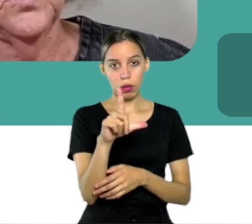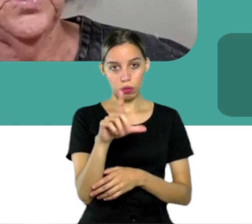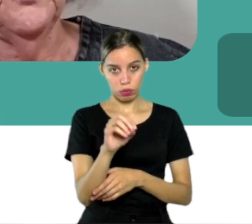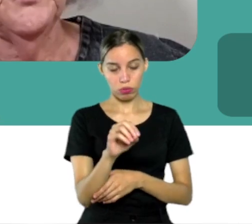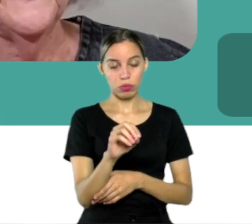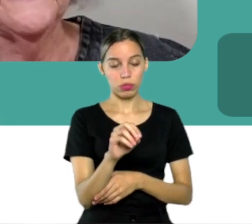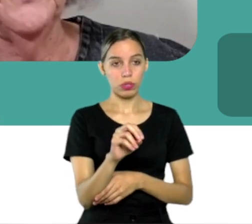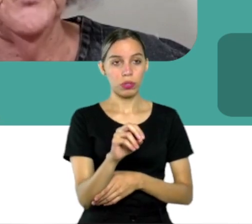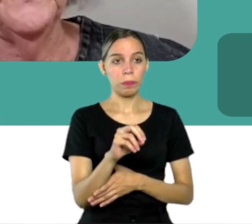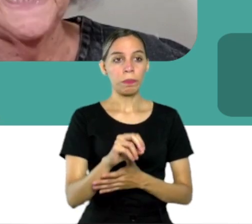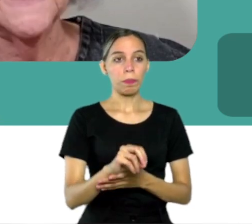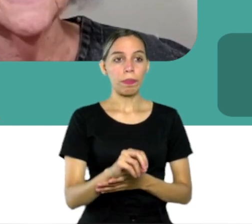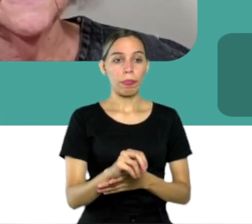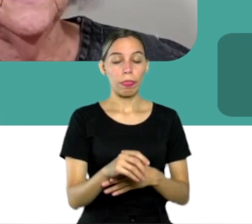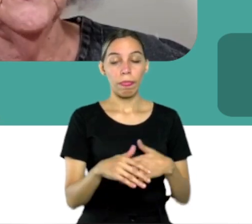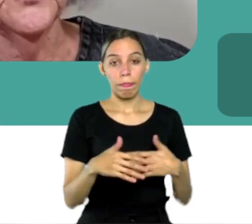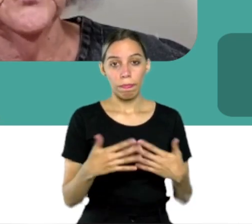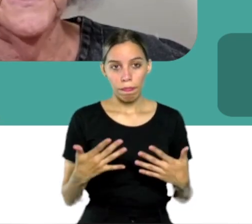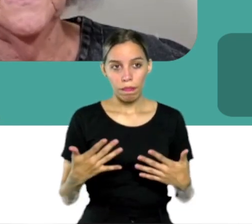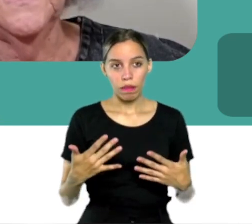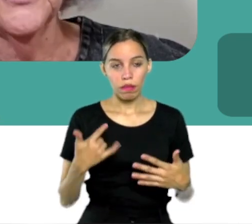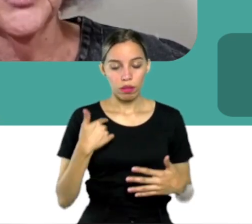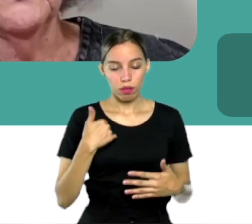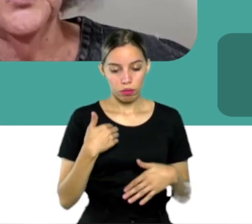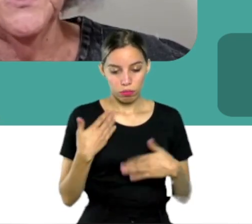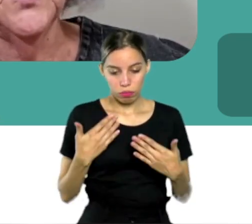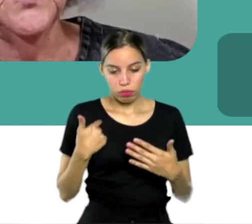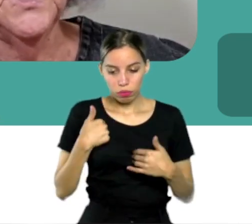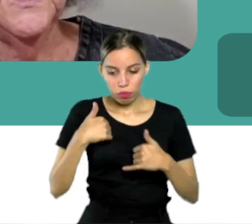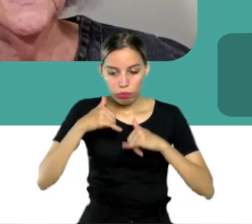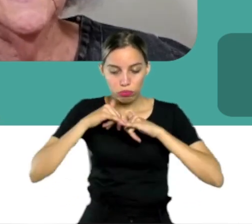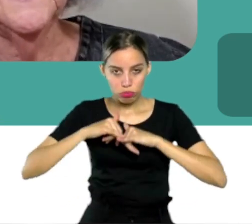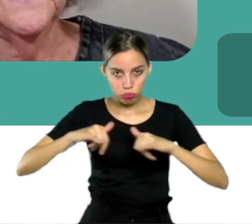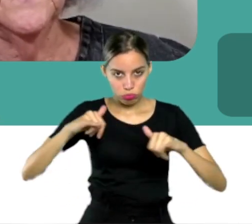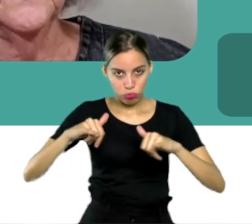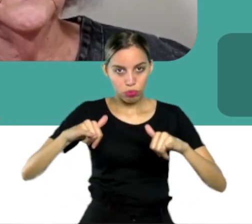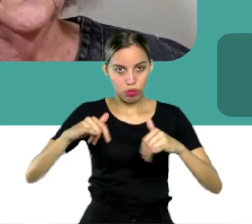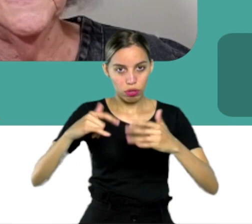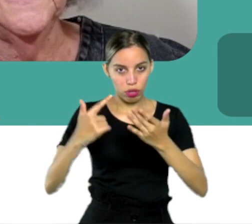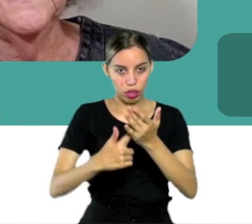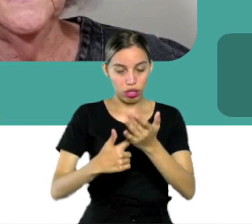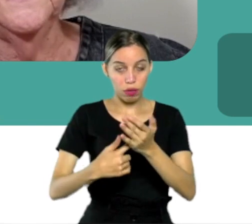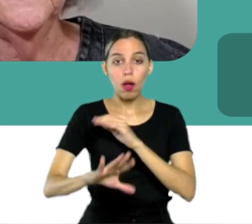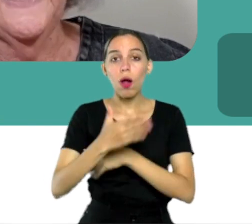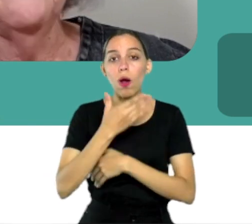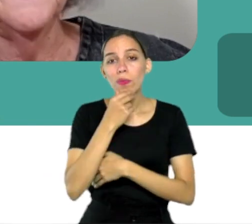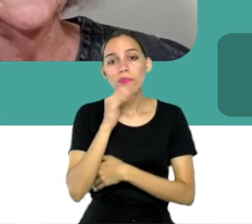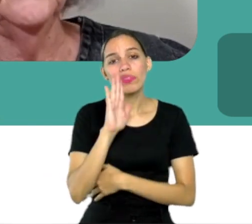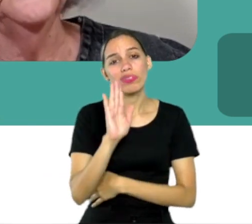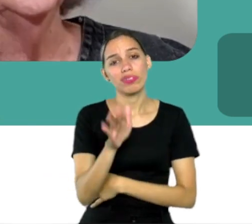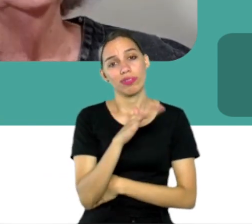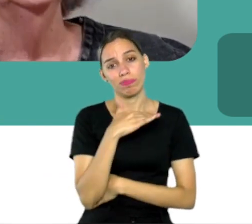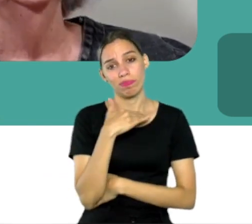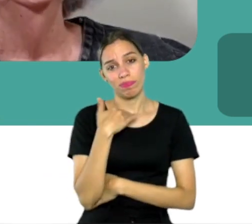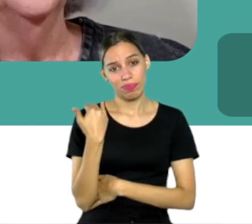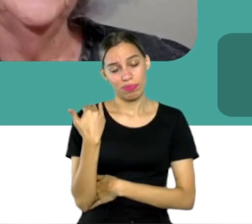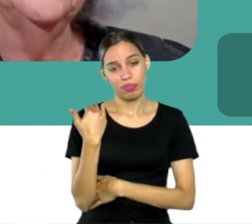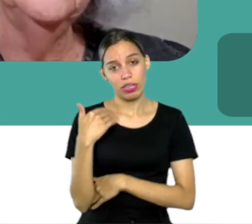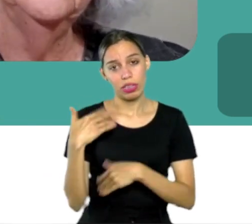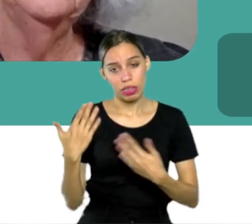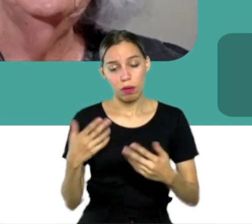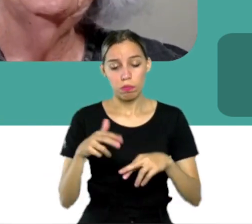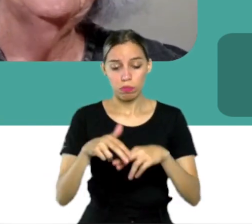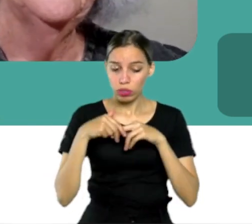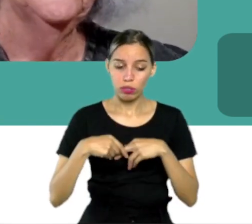logo que eu fui publicar esse livro, ele tinha morrido, então ele abre o livro, né?